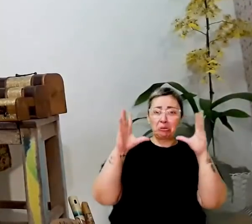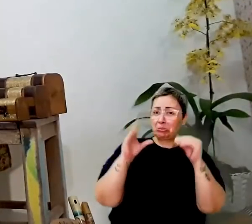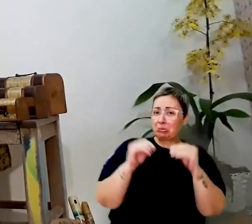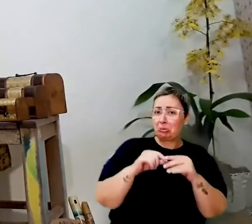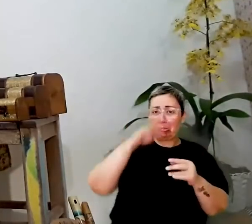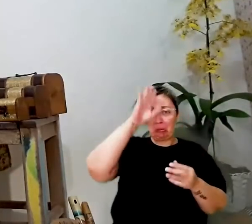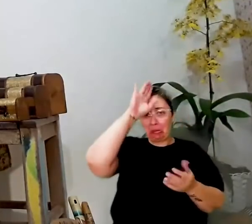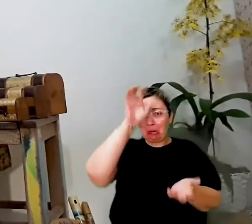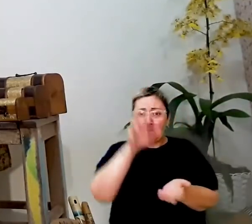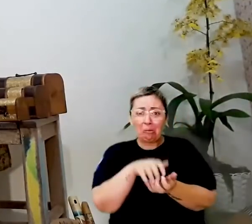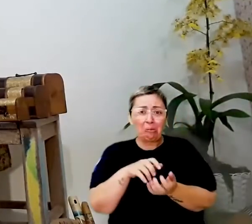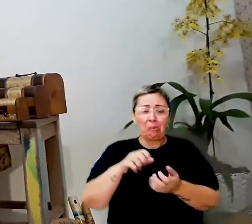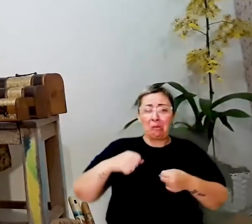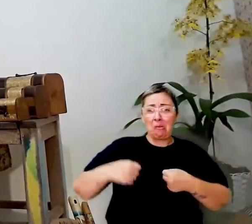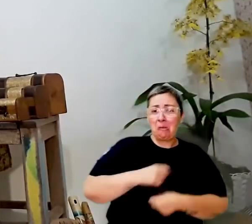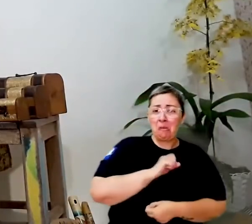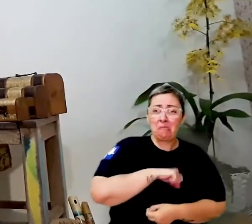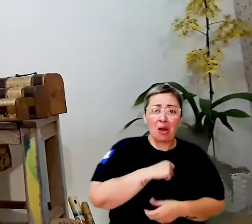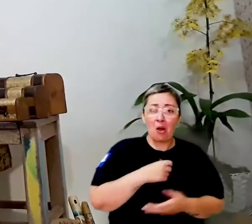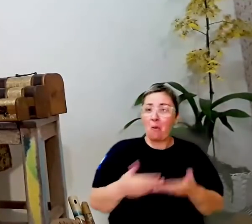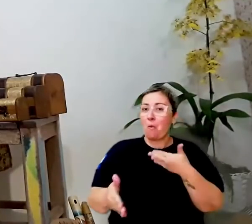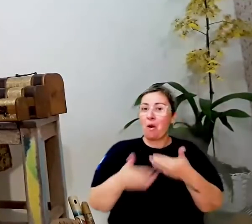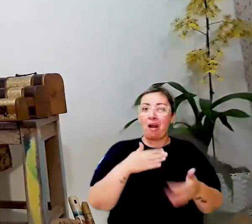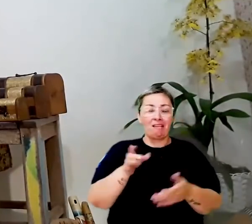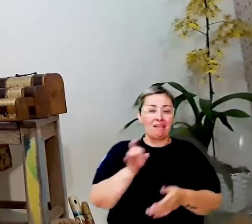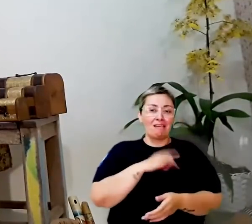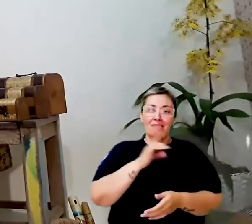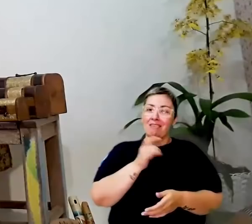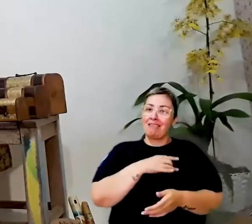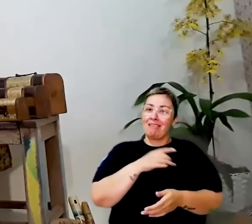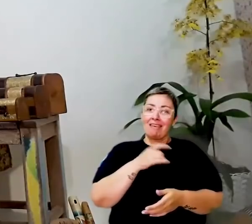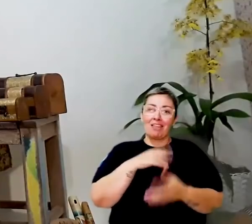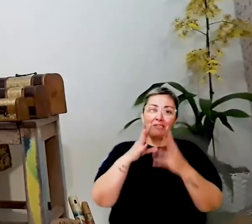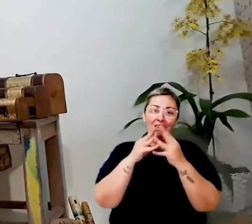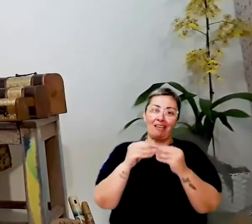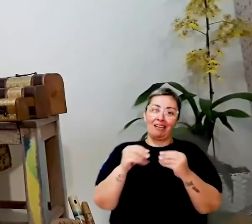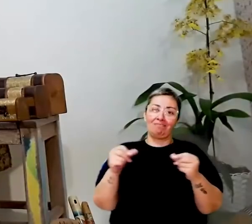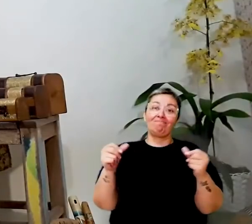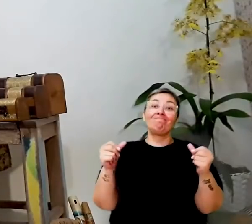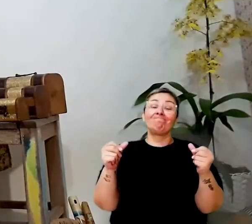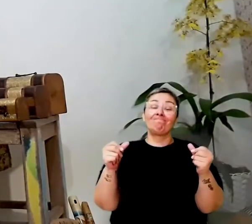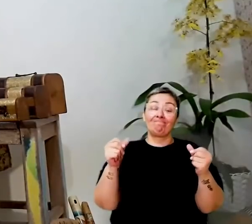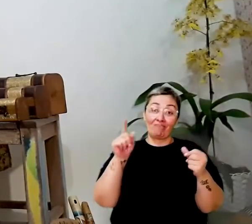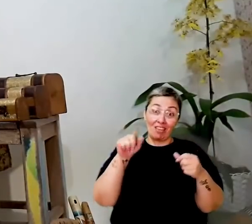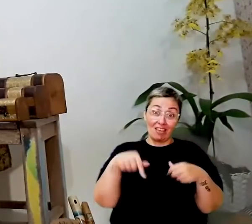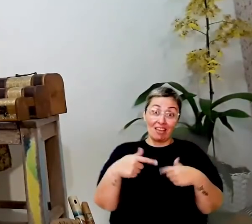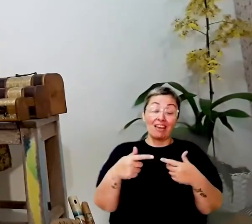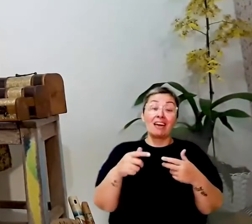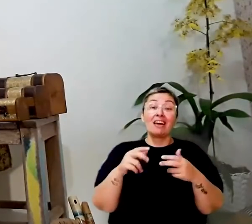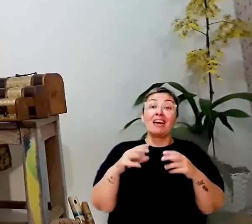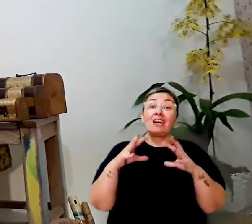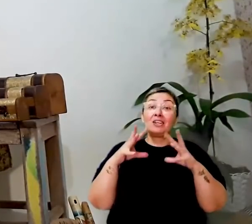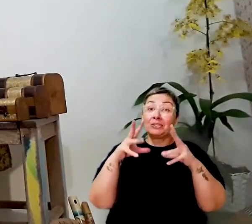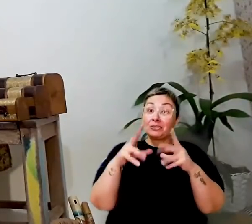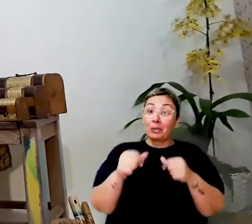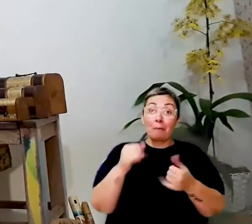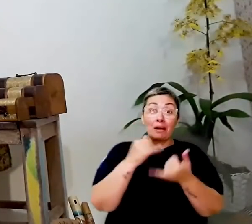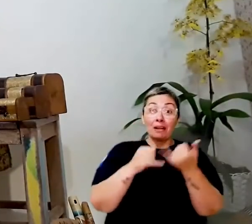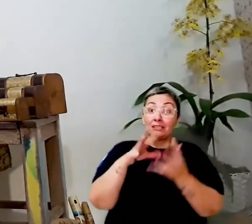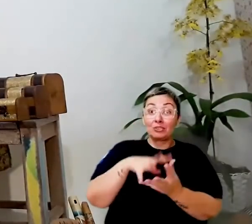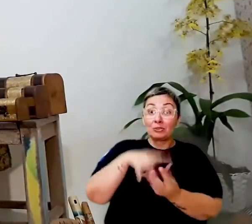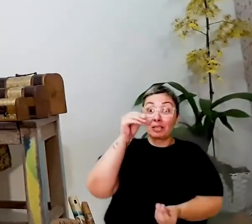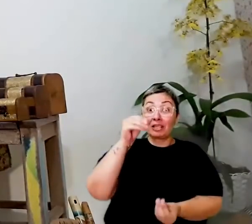de bicho-papão, qualquer medo que a gente possa ter. E aí, tudo isso como um passe de